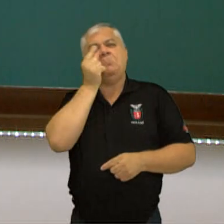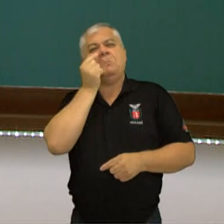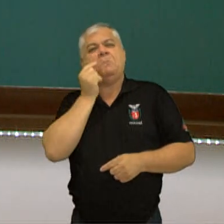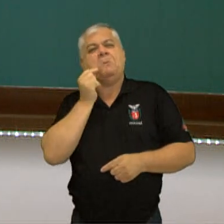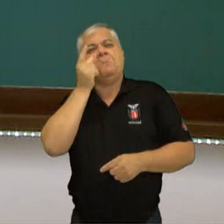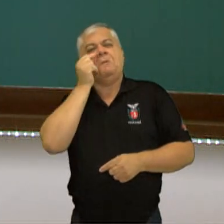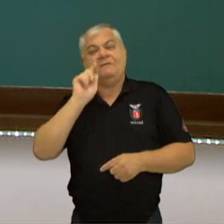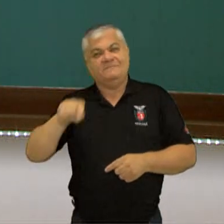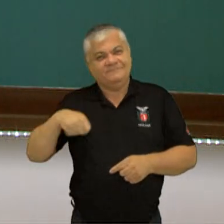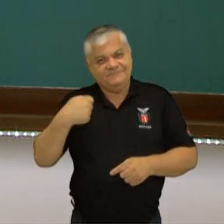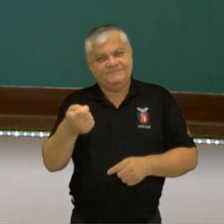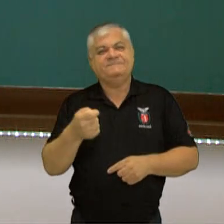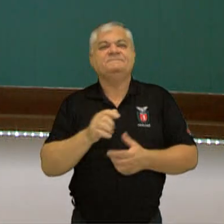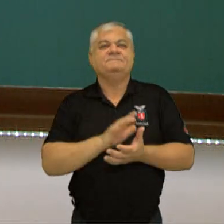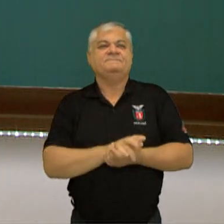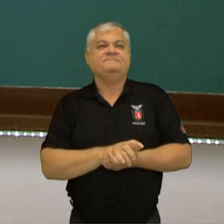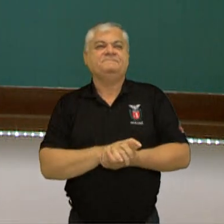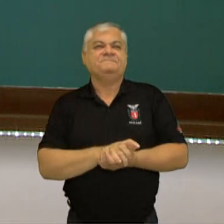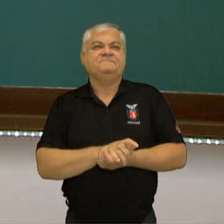tem jeito, tá?